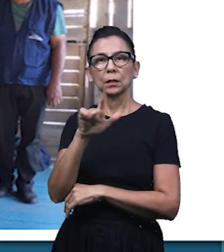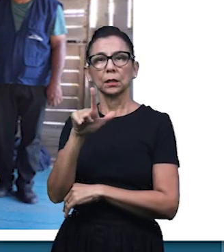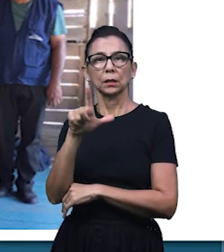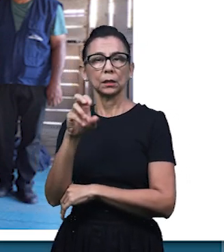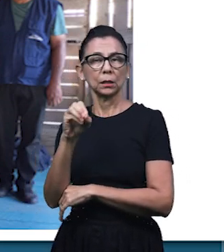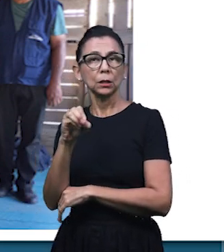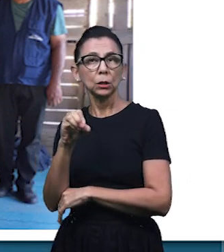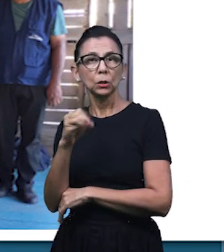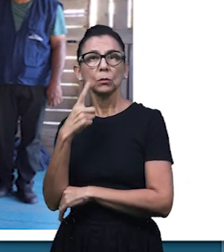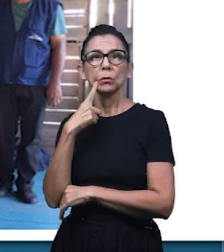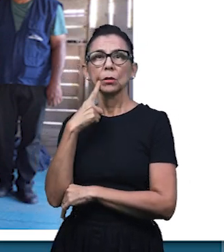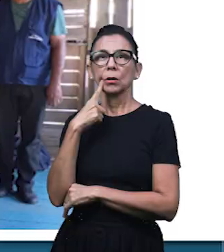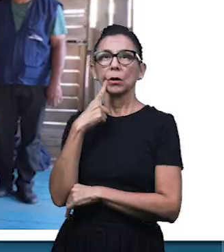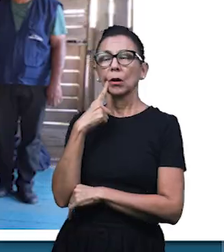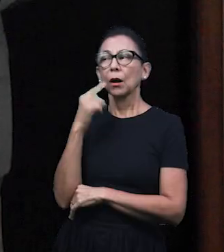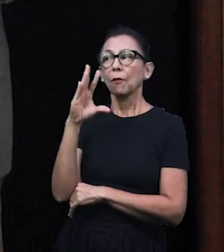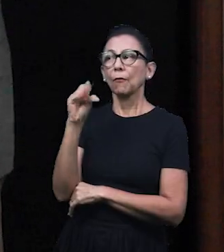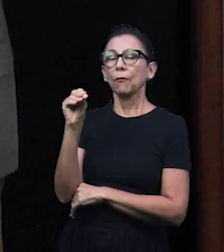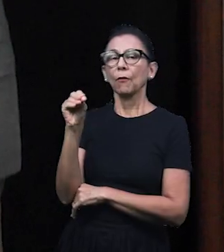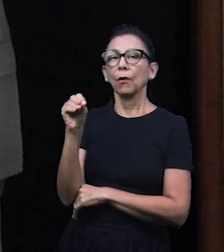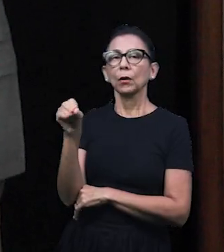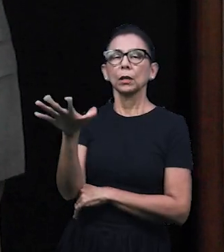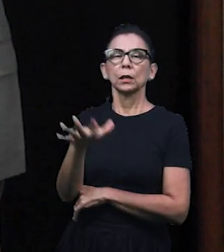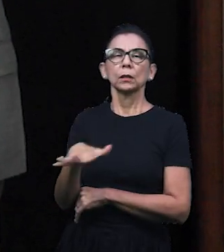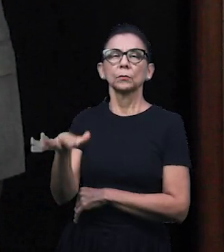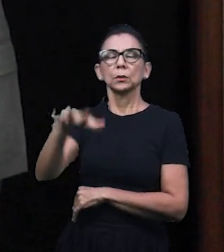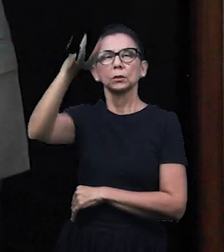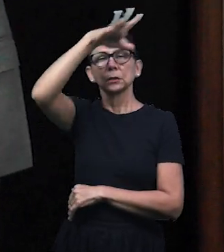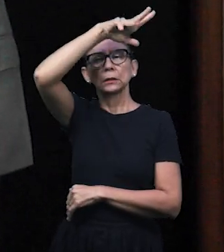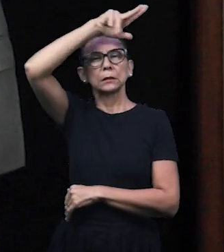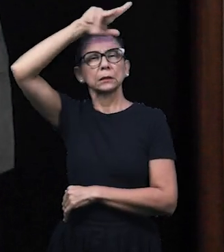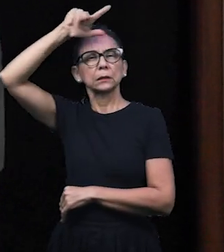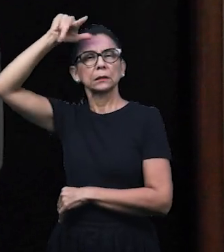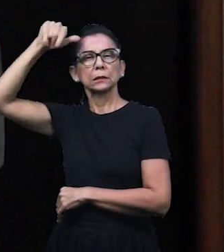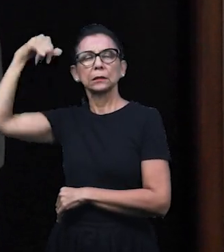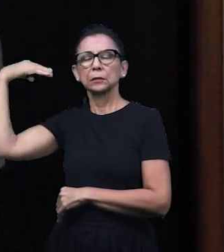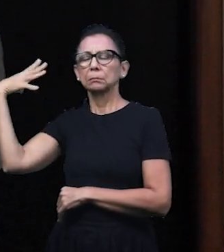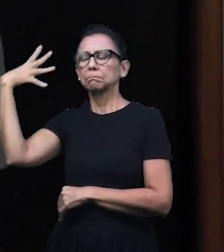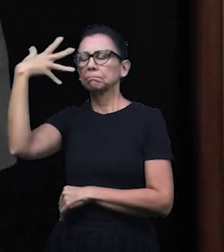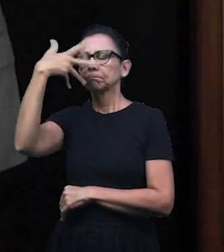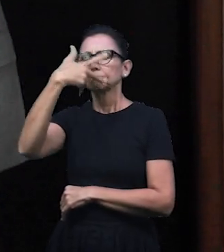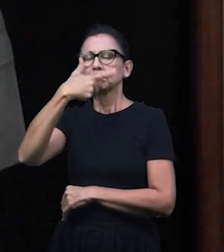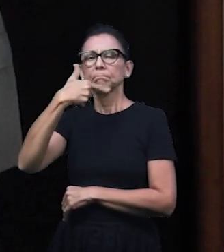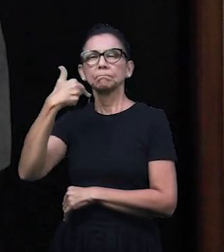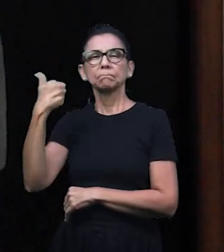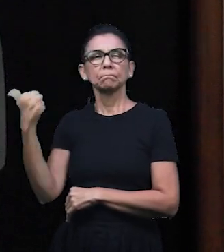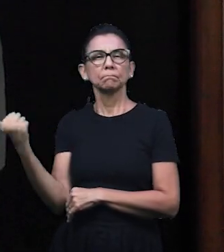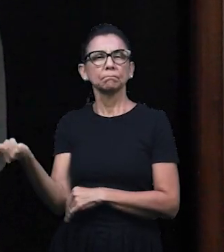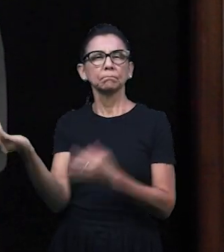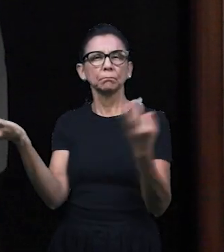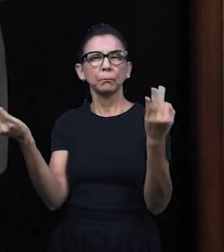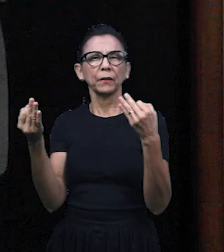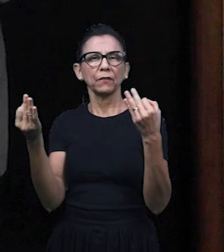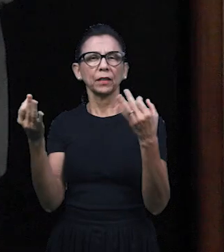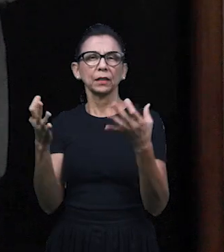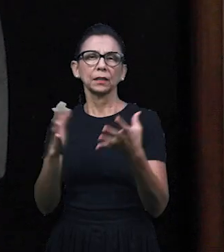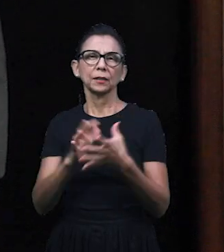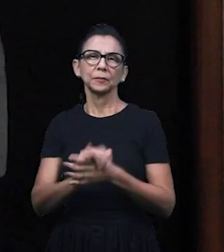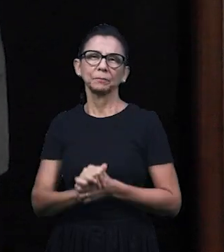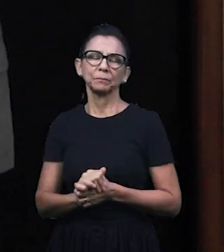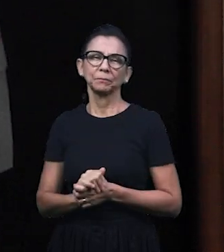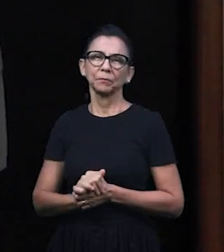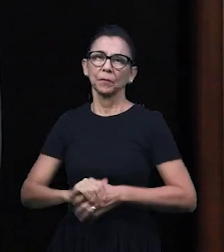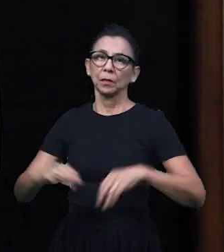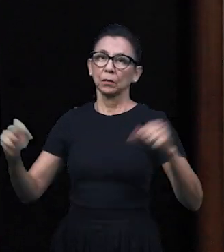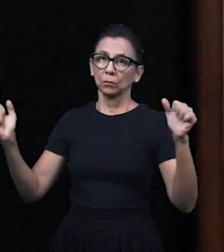aqui as fotos daquele ambiente, aquele ambiente da Amazônia. É um ambiente de uma beleza única e nós que tivemos a oportunidade de ir, glorificamos ao Senhor por